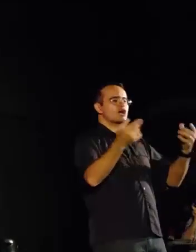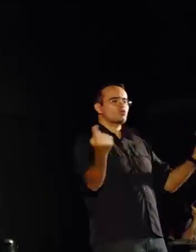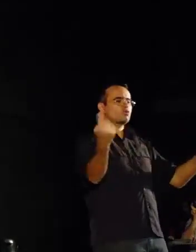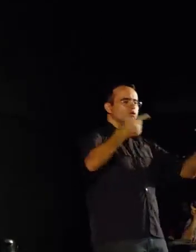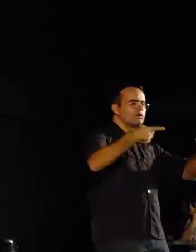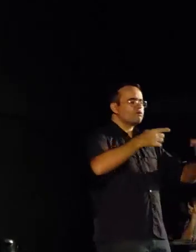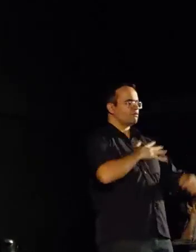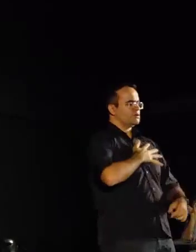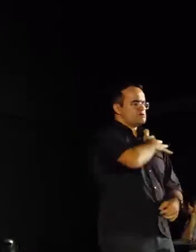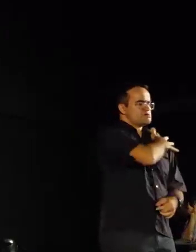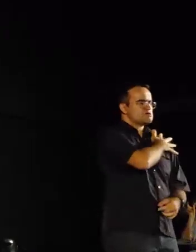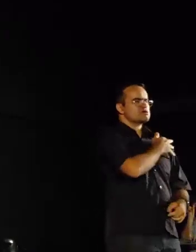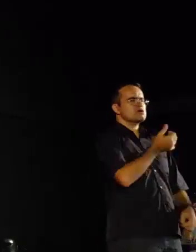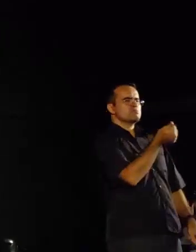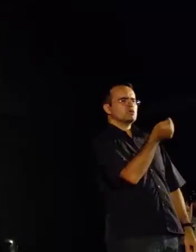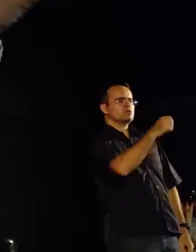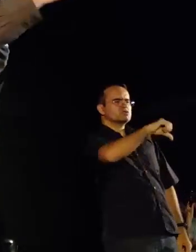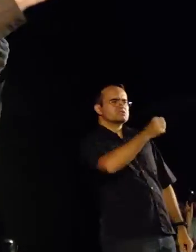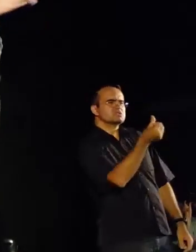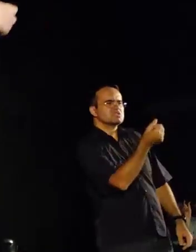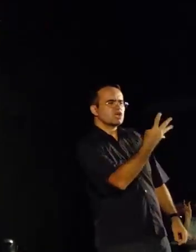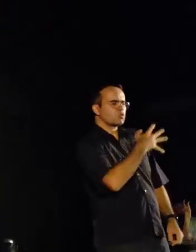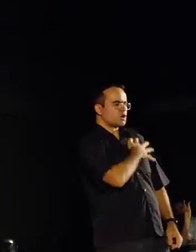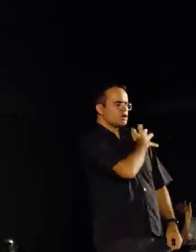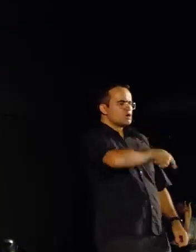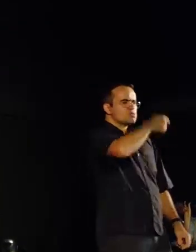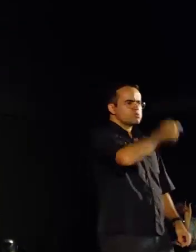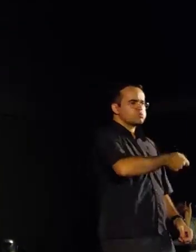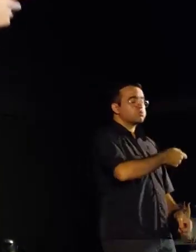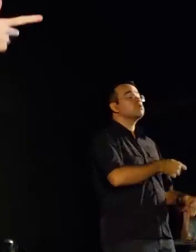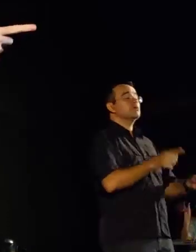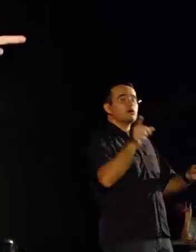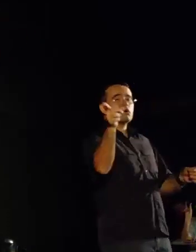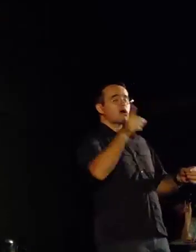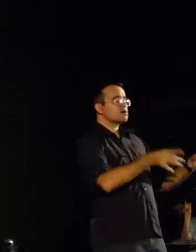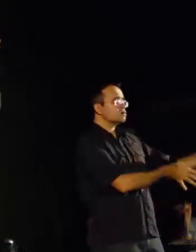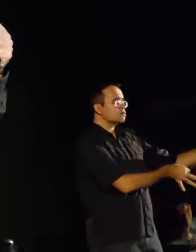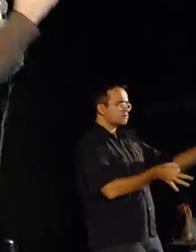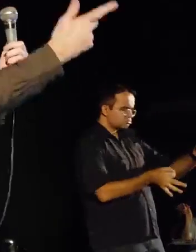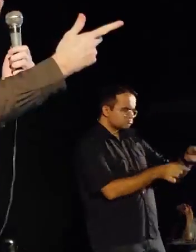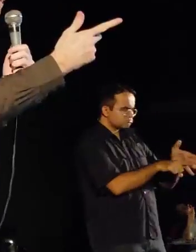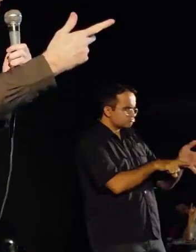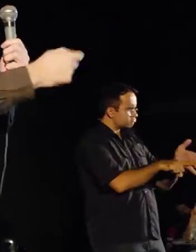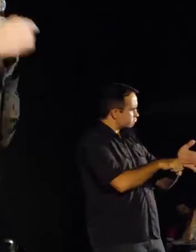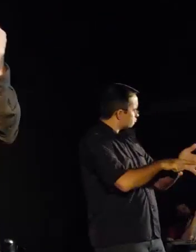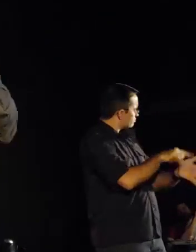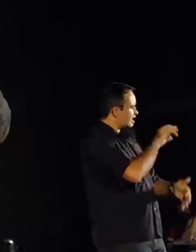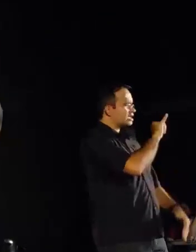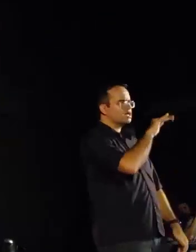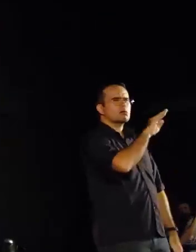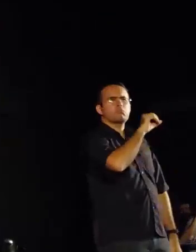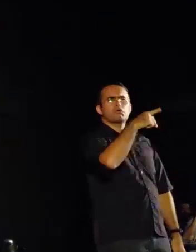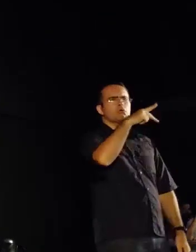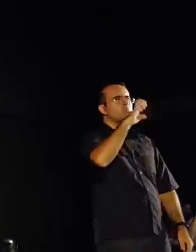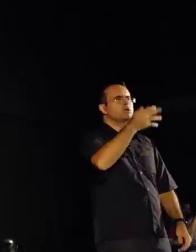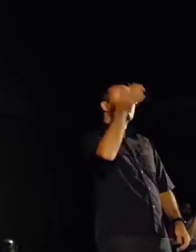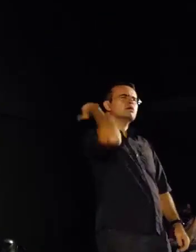militar de 64, chegou a mim uma pesquisa que foi feita pelo IBOP em março